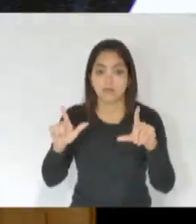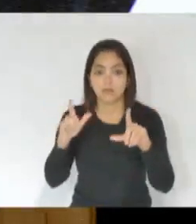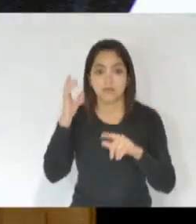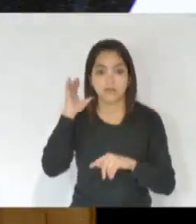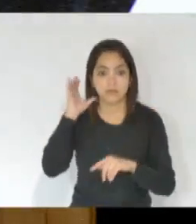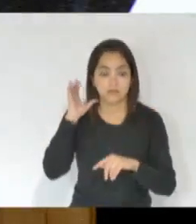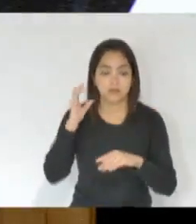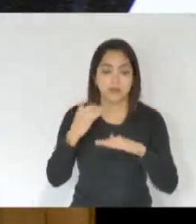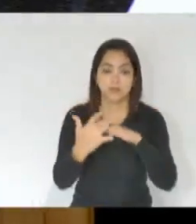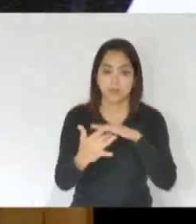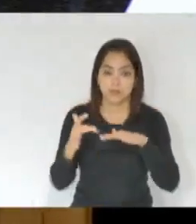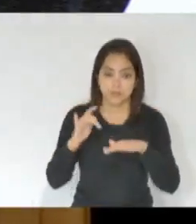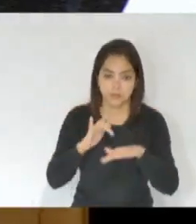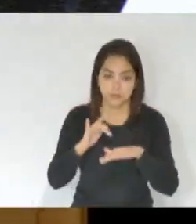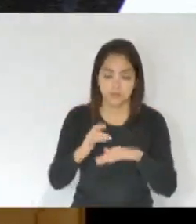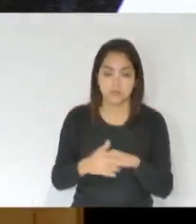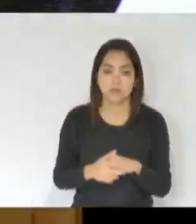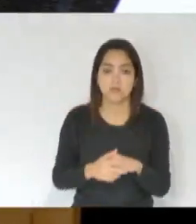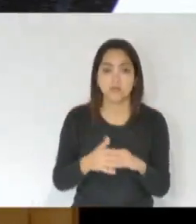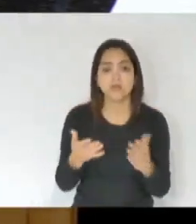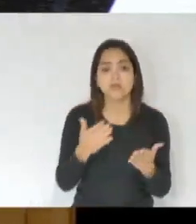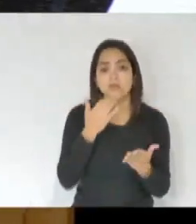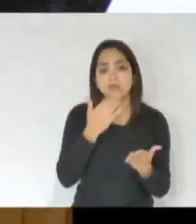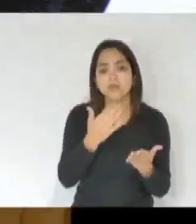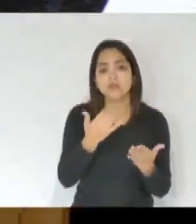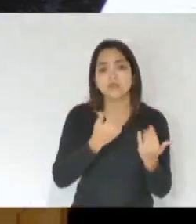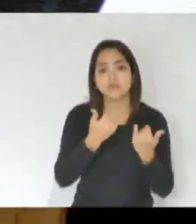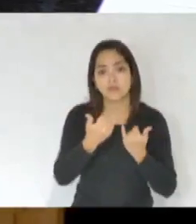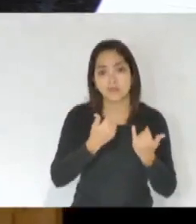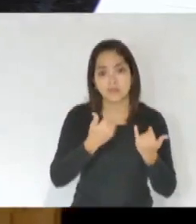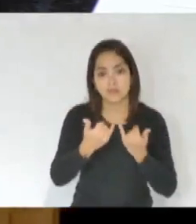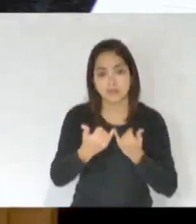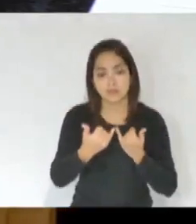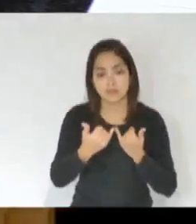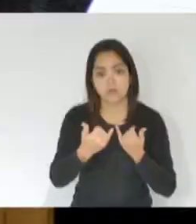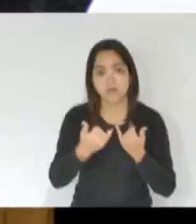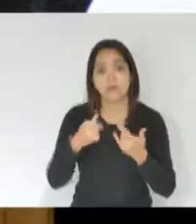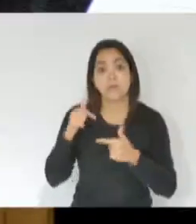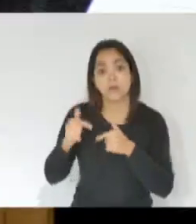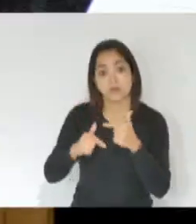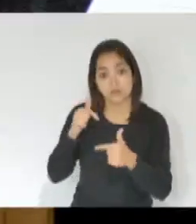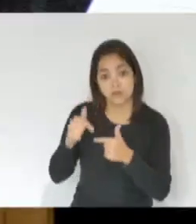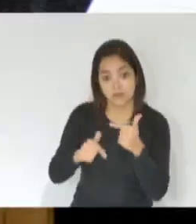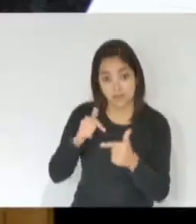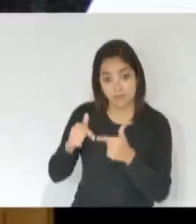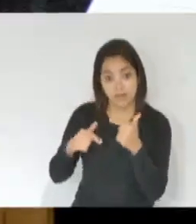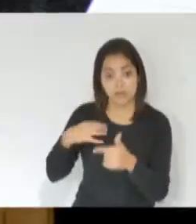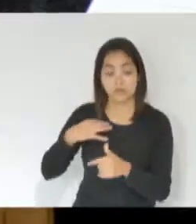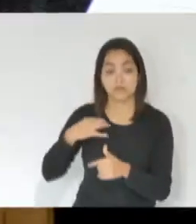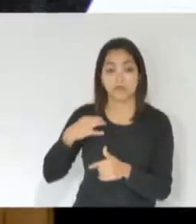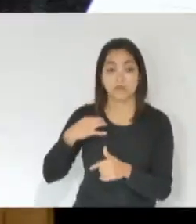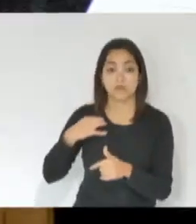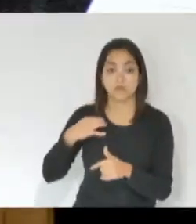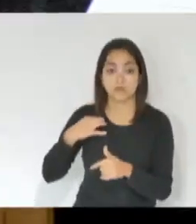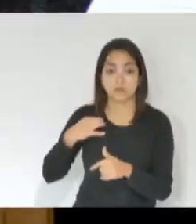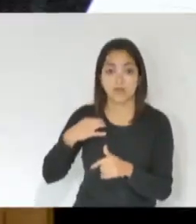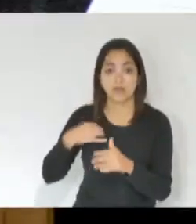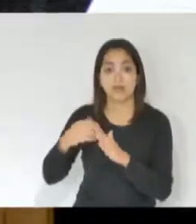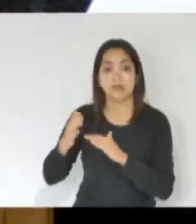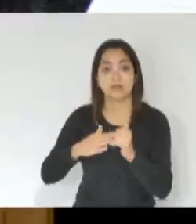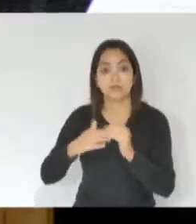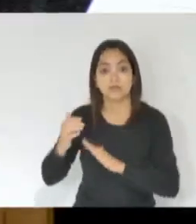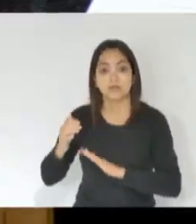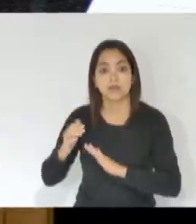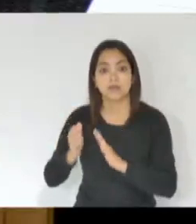internet. Senhor presidente, pedido de informação dispõe sobre a prestação de serviço voluntário nas atividades de